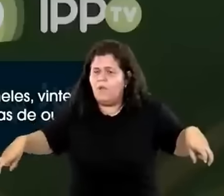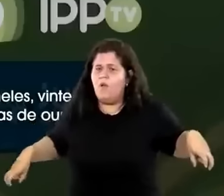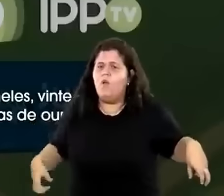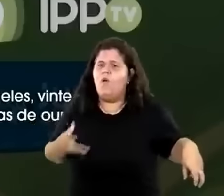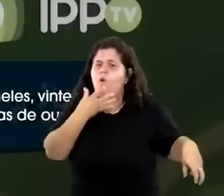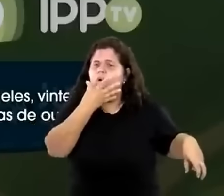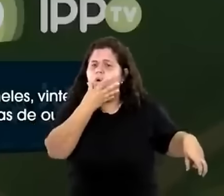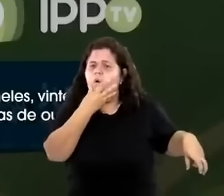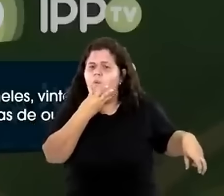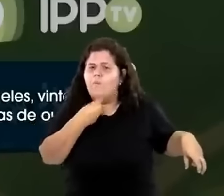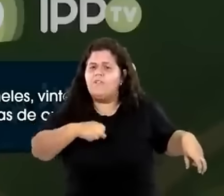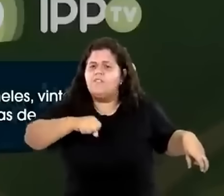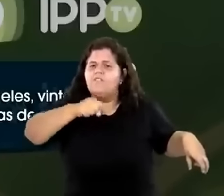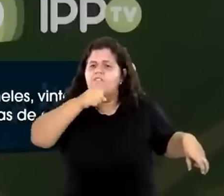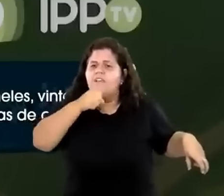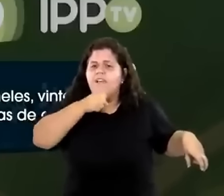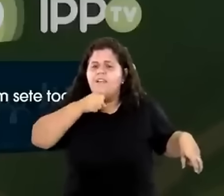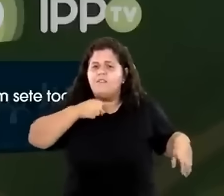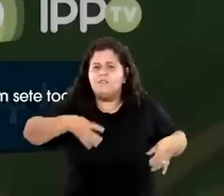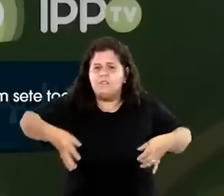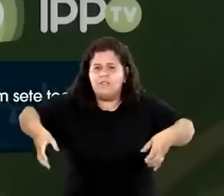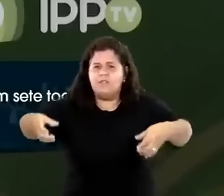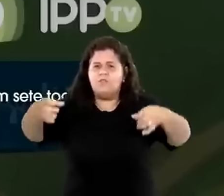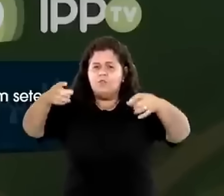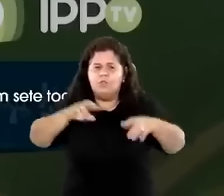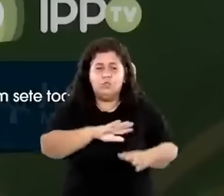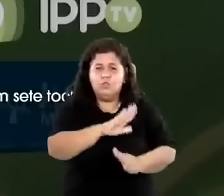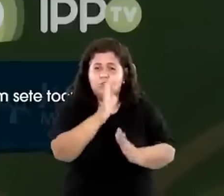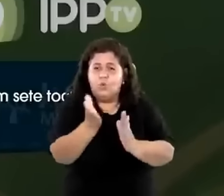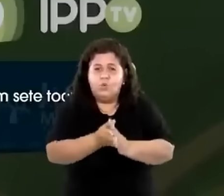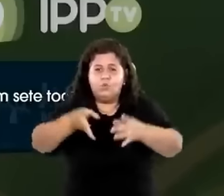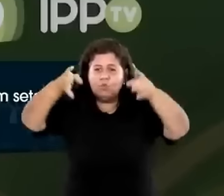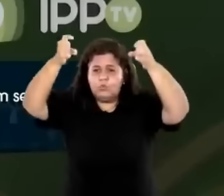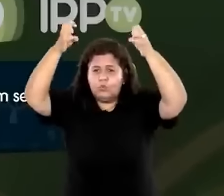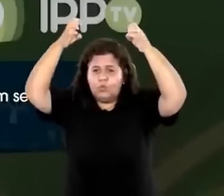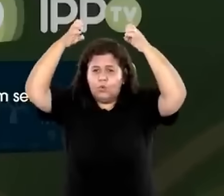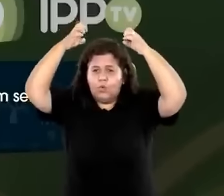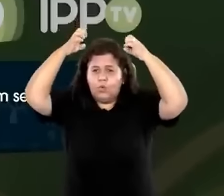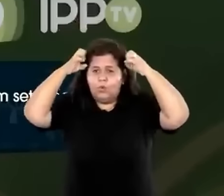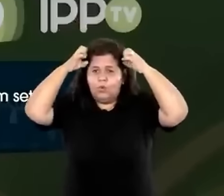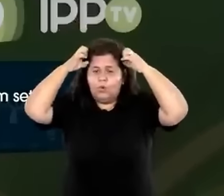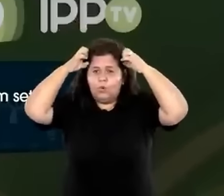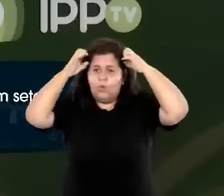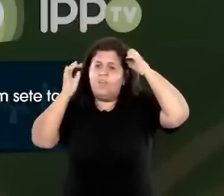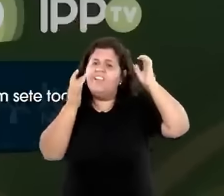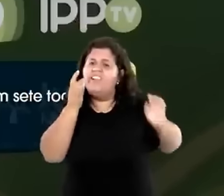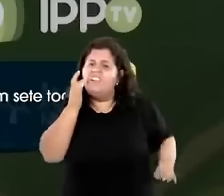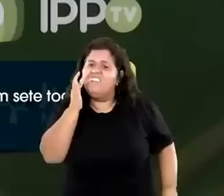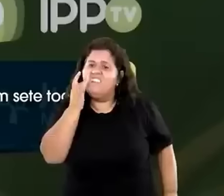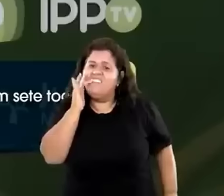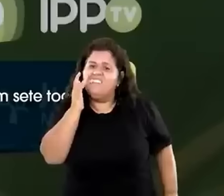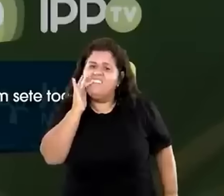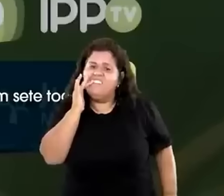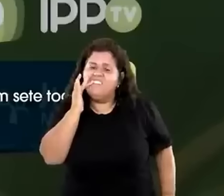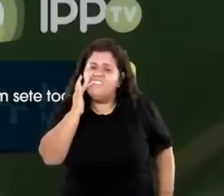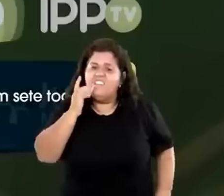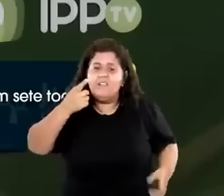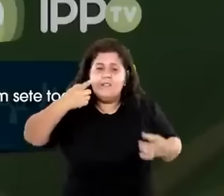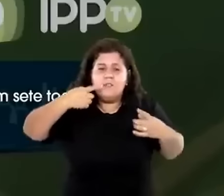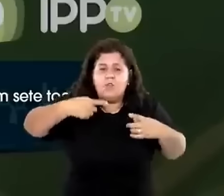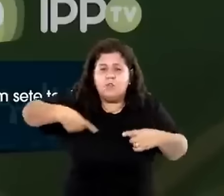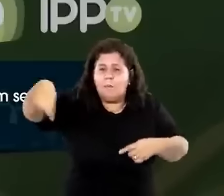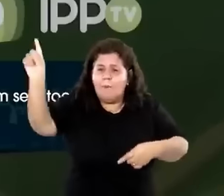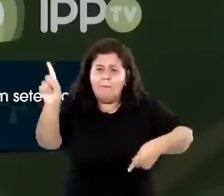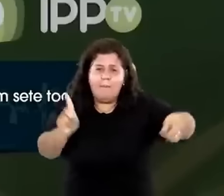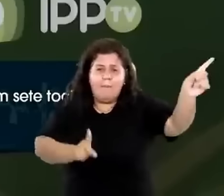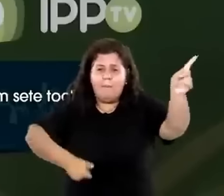branco em cujas cabeças estão coroas de ouro do Trono saem relâmpagos vozes e trovões e Diante